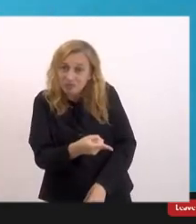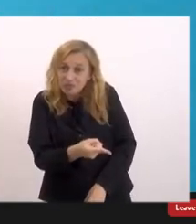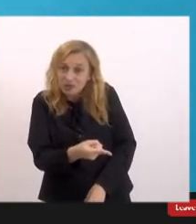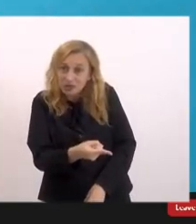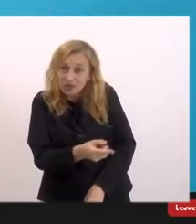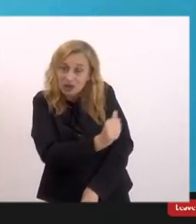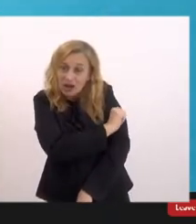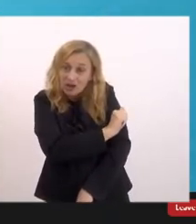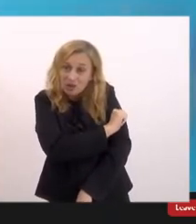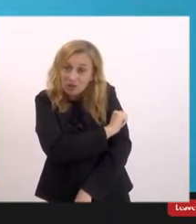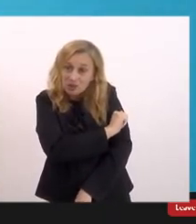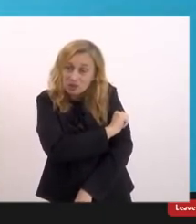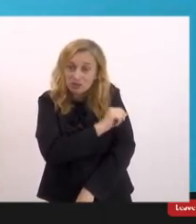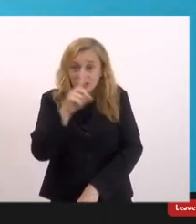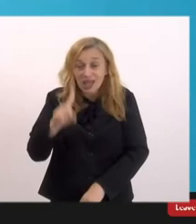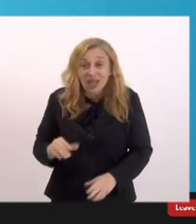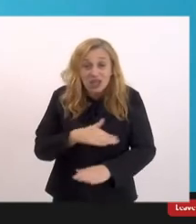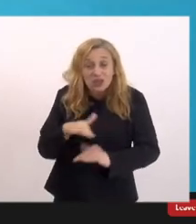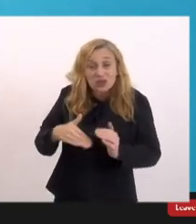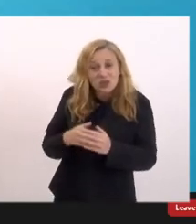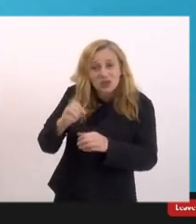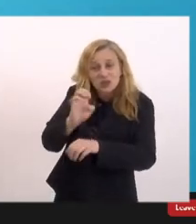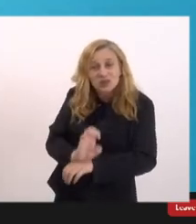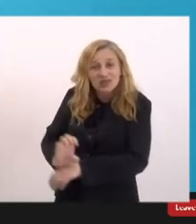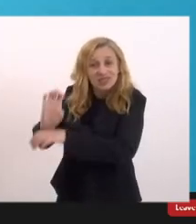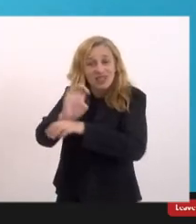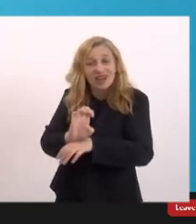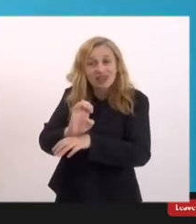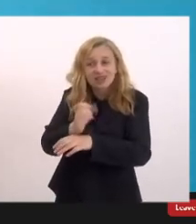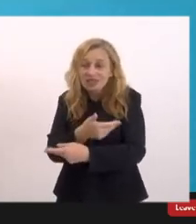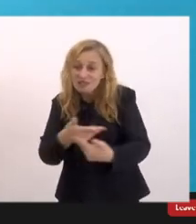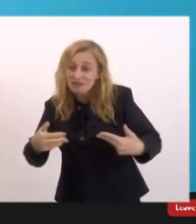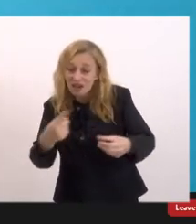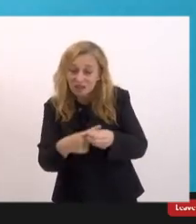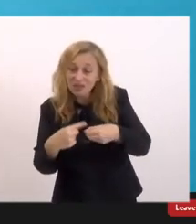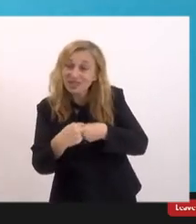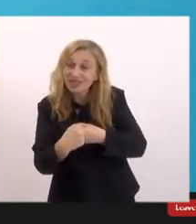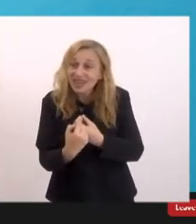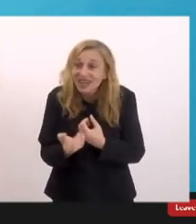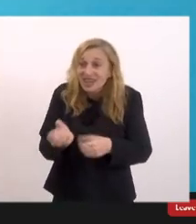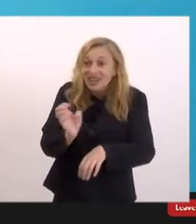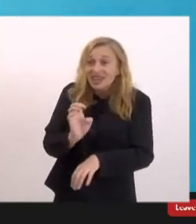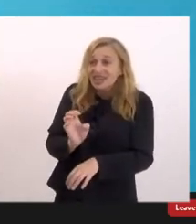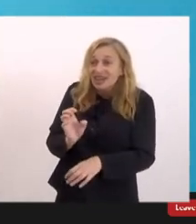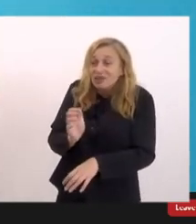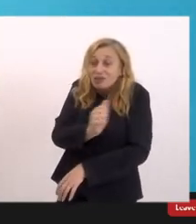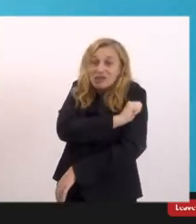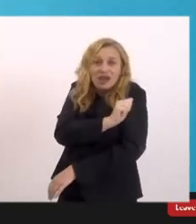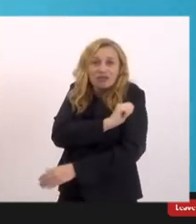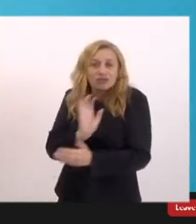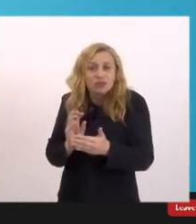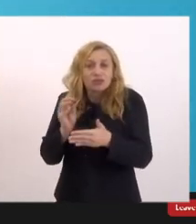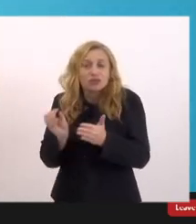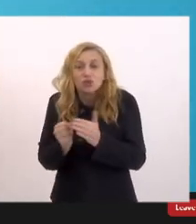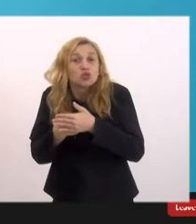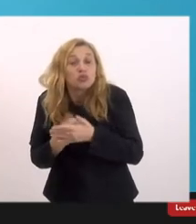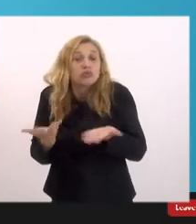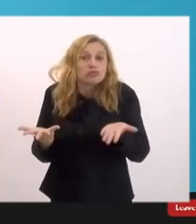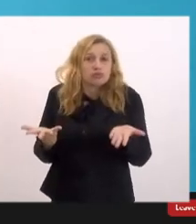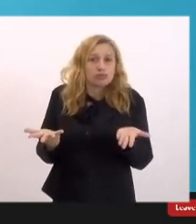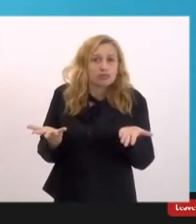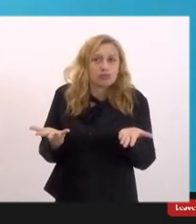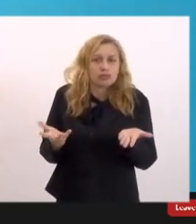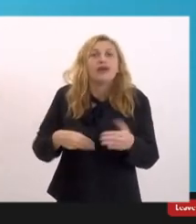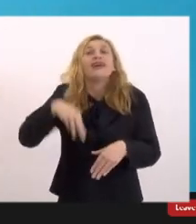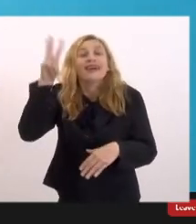tem todo o Estado, vários municípios, esses alunos estão ficando em algum lugar? E quem é